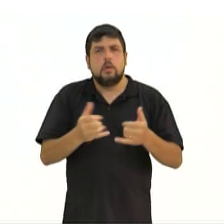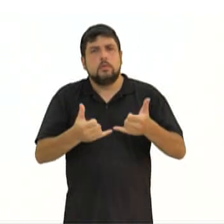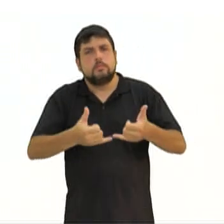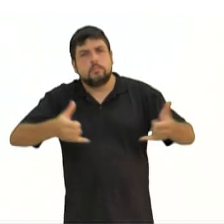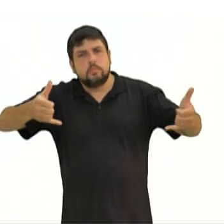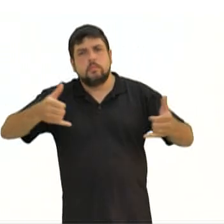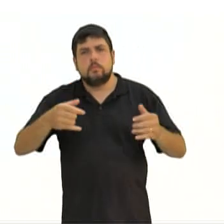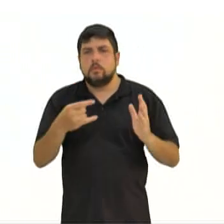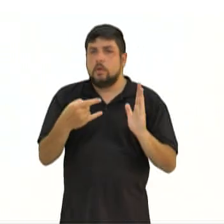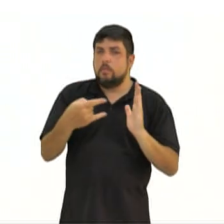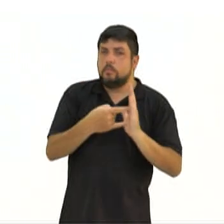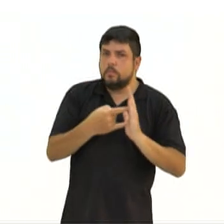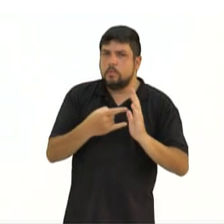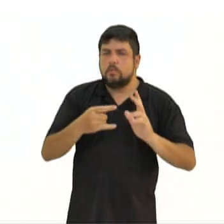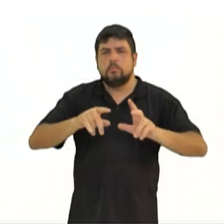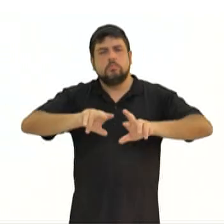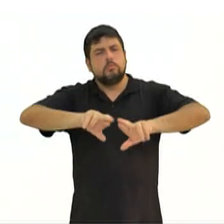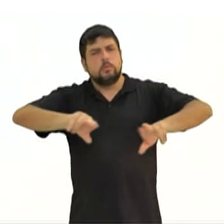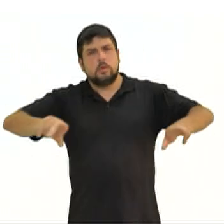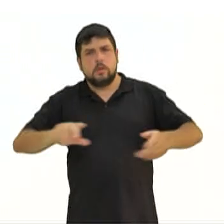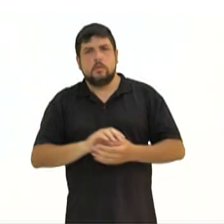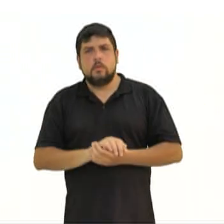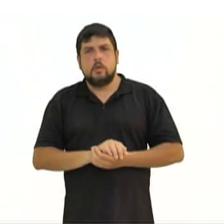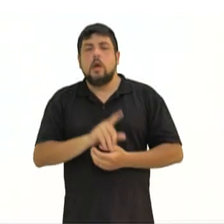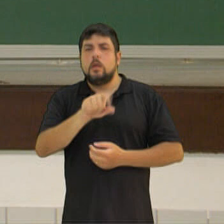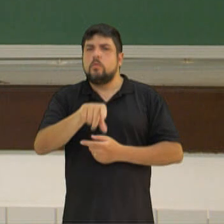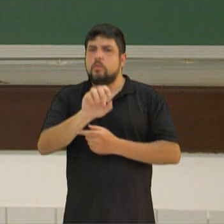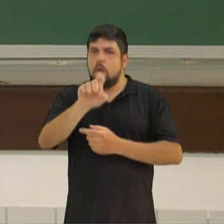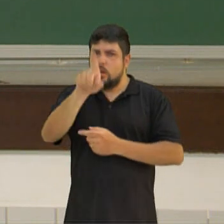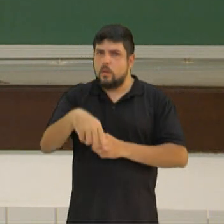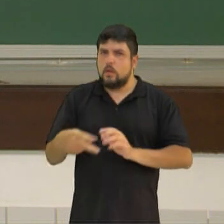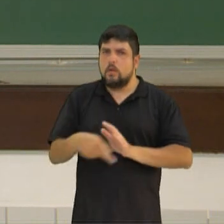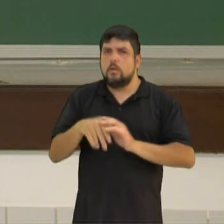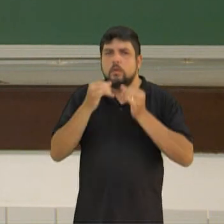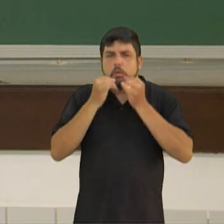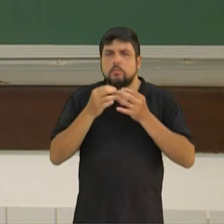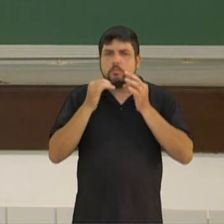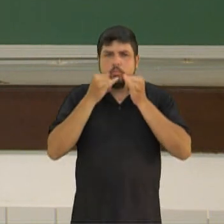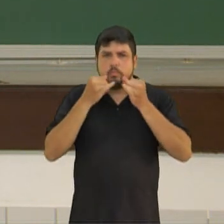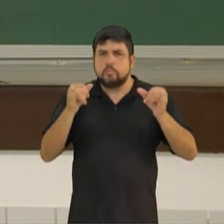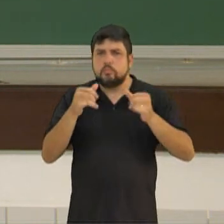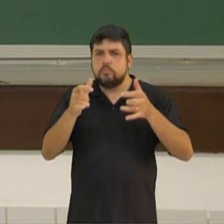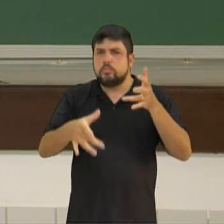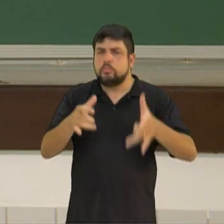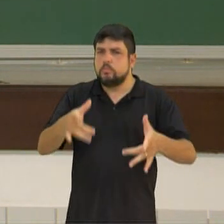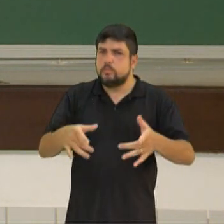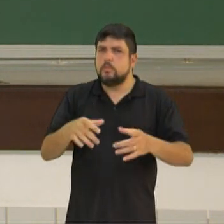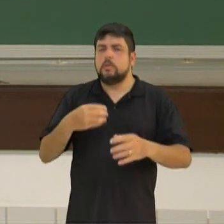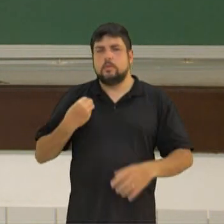e eletrônicos em geral são exemplos de lixo eletrônico que estão aí na nossa sociedade.